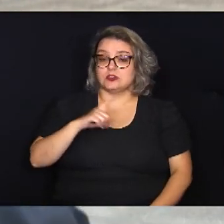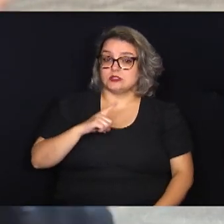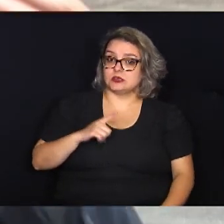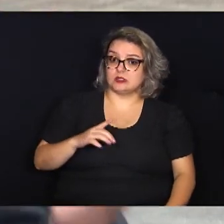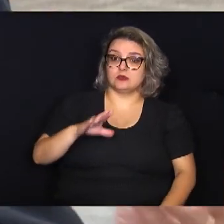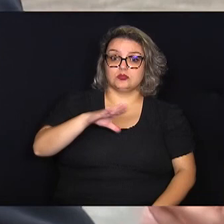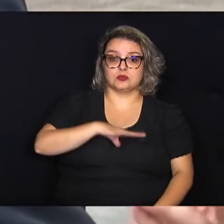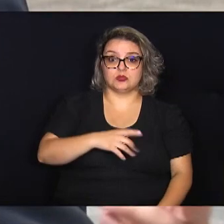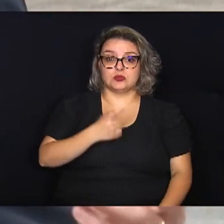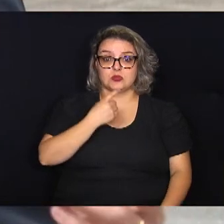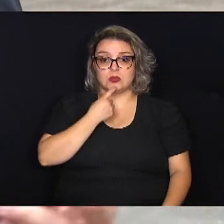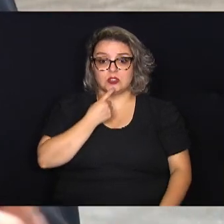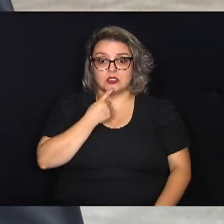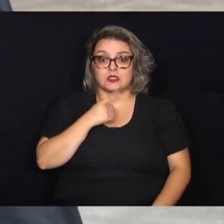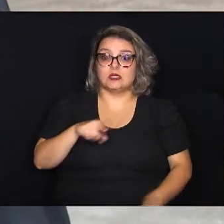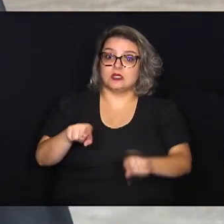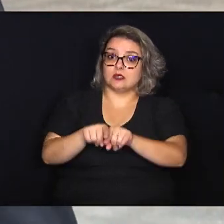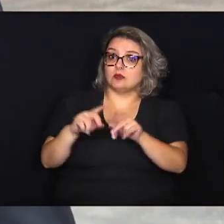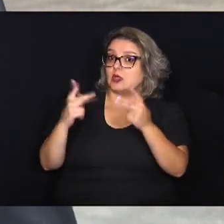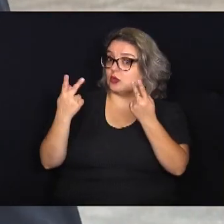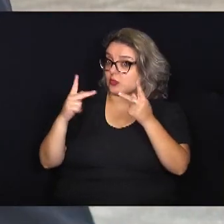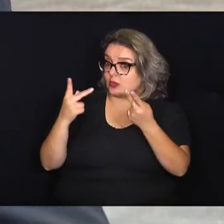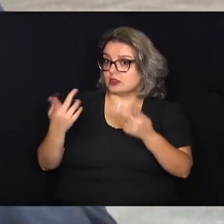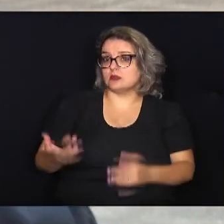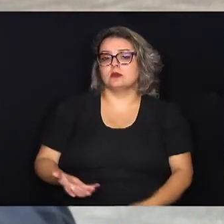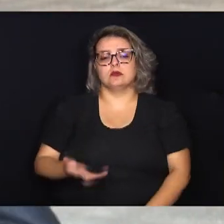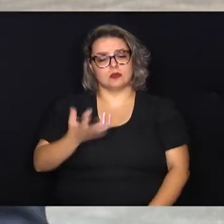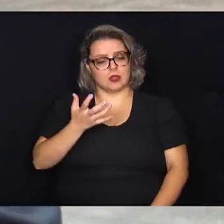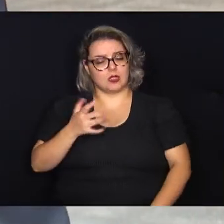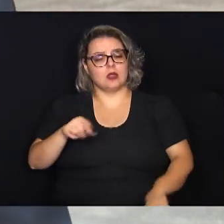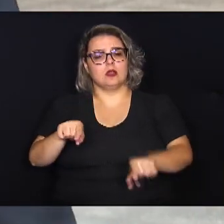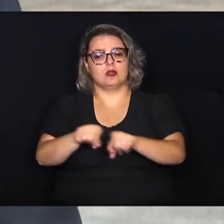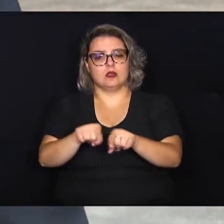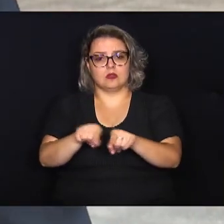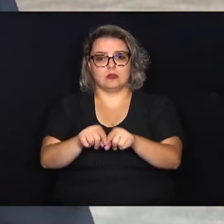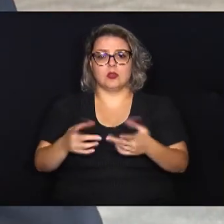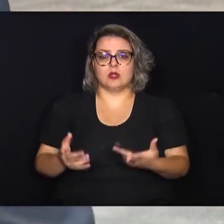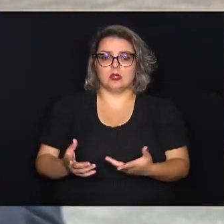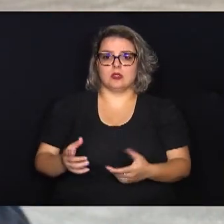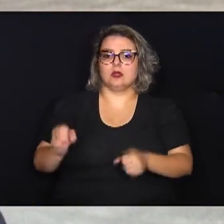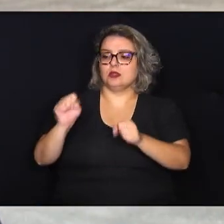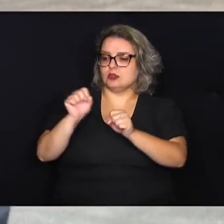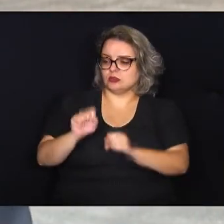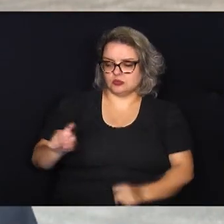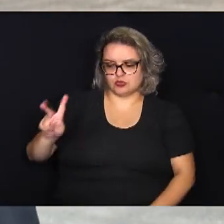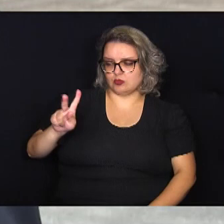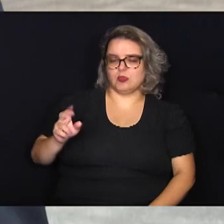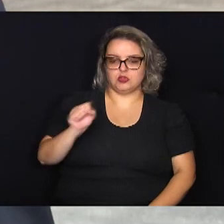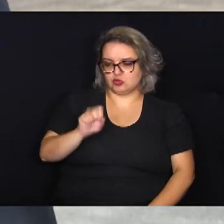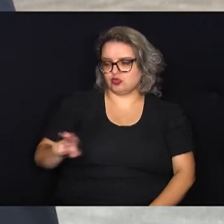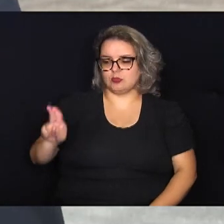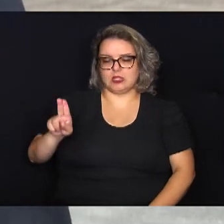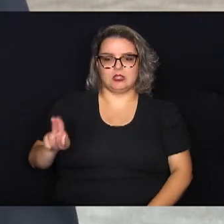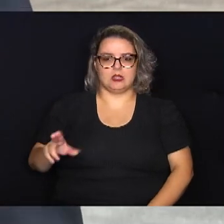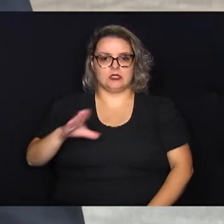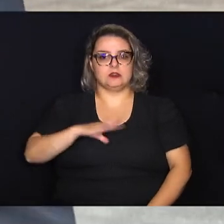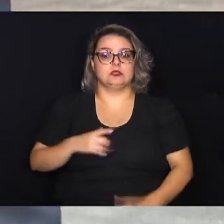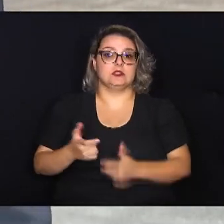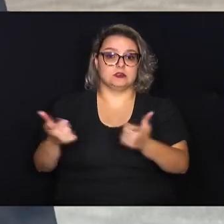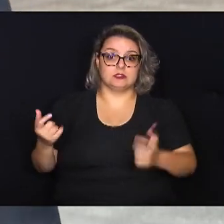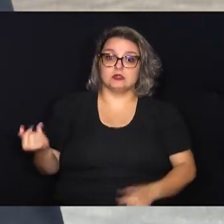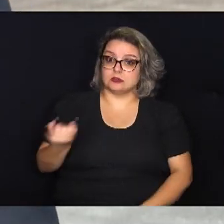Campinas e Hortolândia. Nós queremos também que a cidade de Sumaré, outras cidades grandes